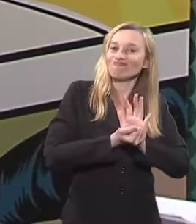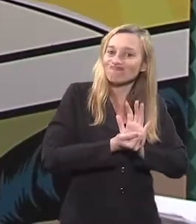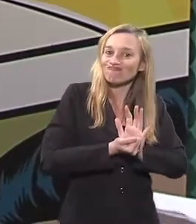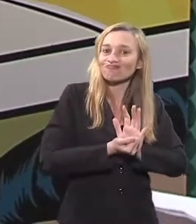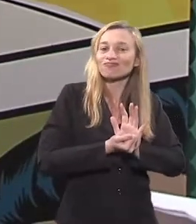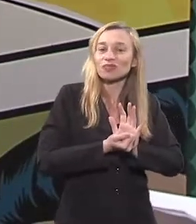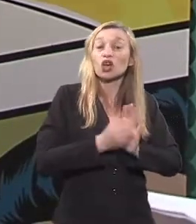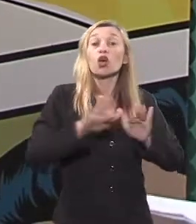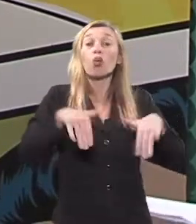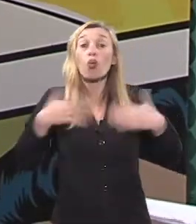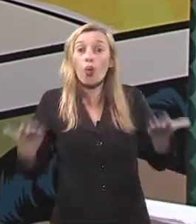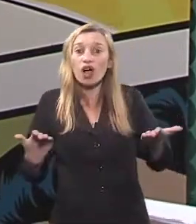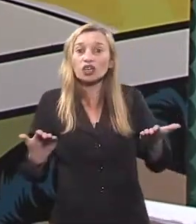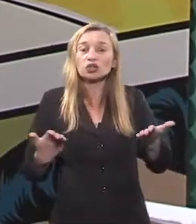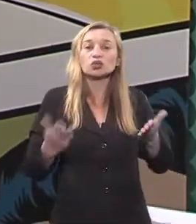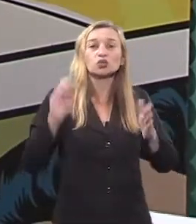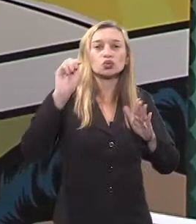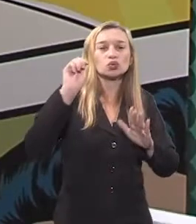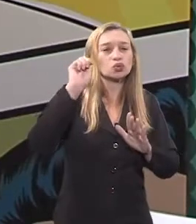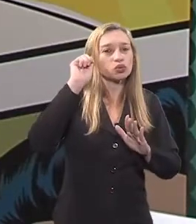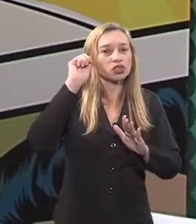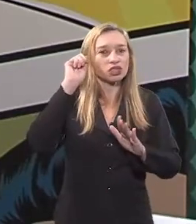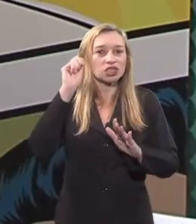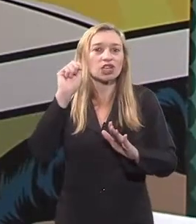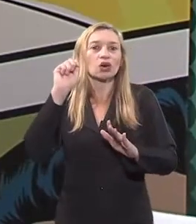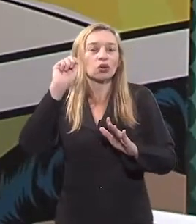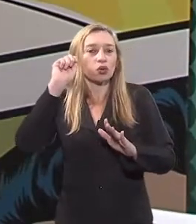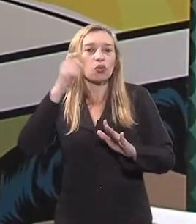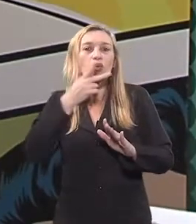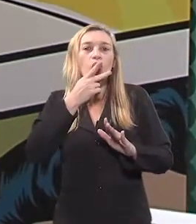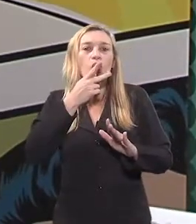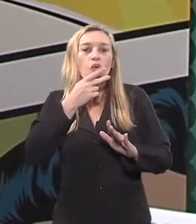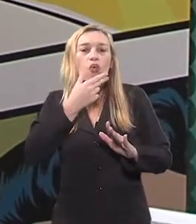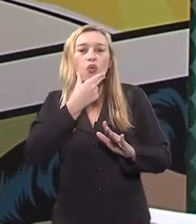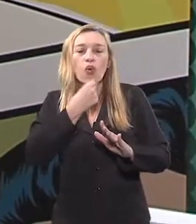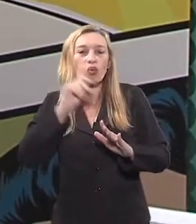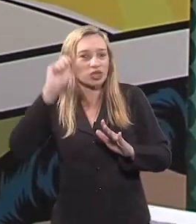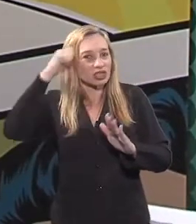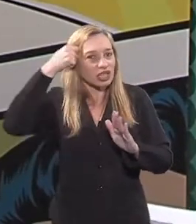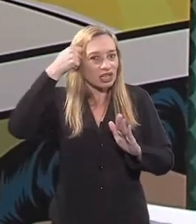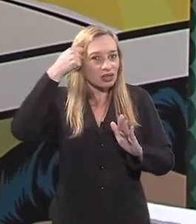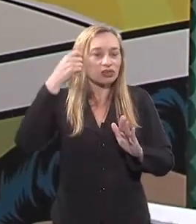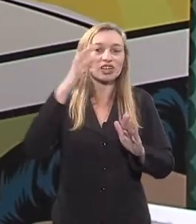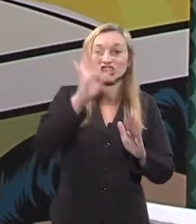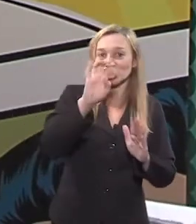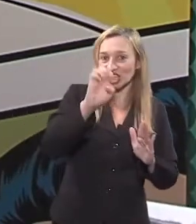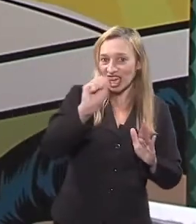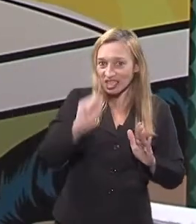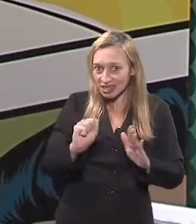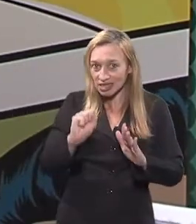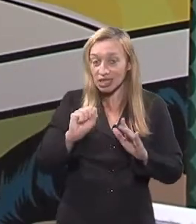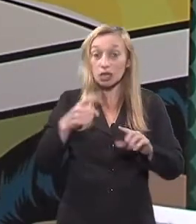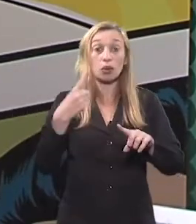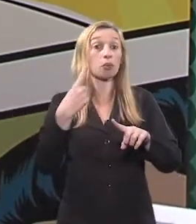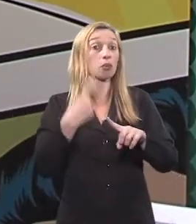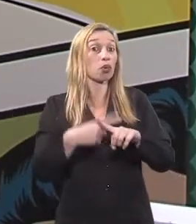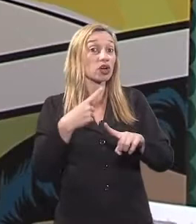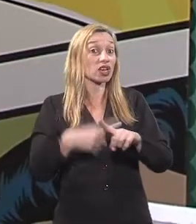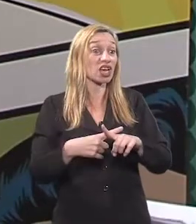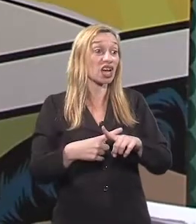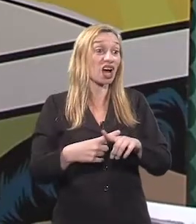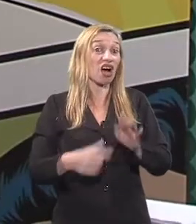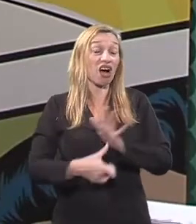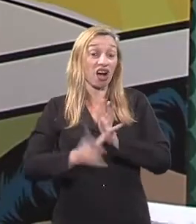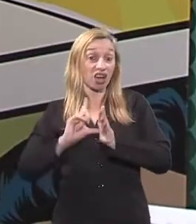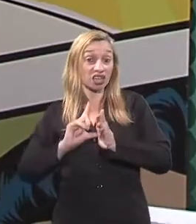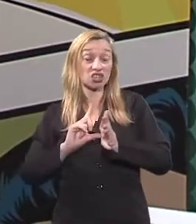esse. Quando o negro é tese e faz tese. Porque até então nós éramos objeto de